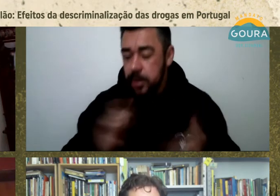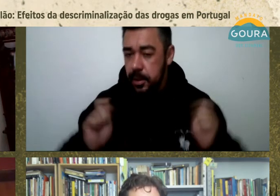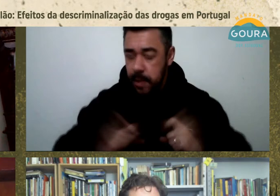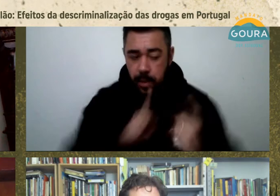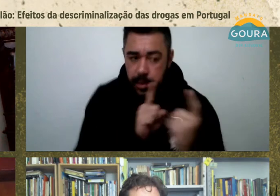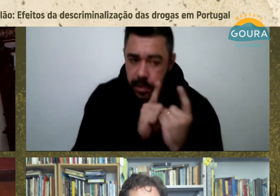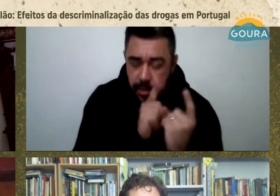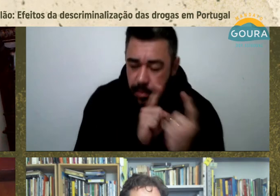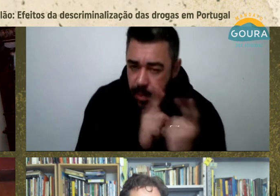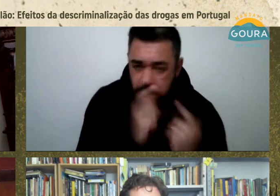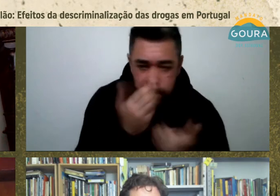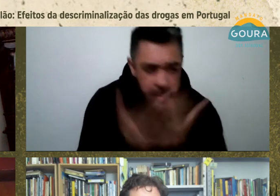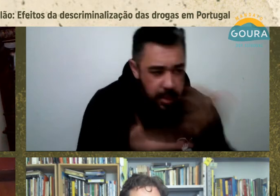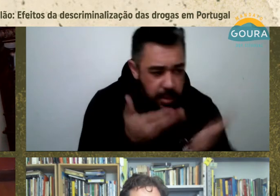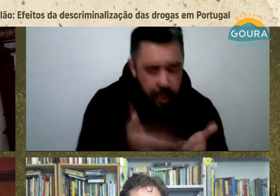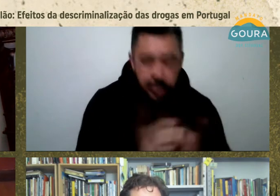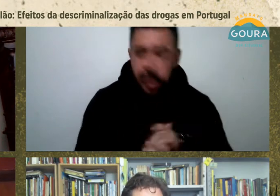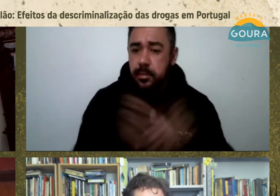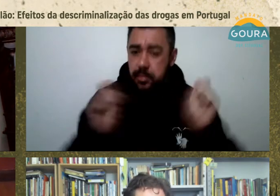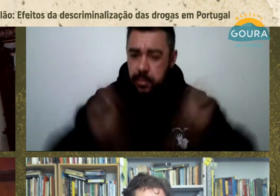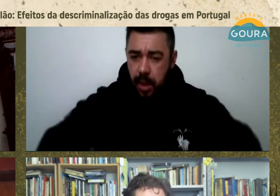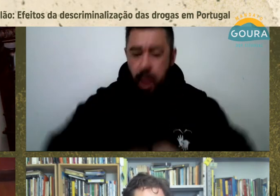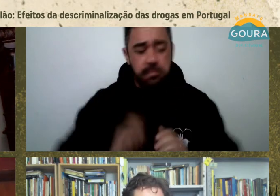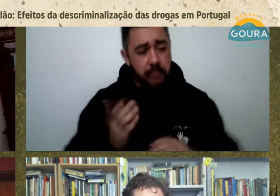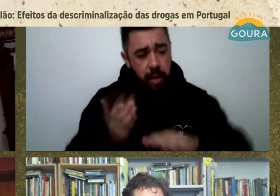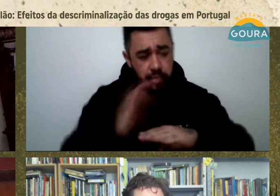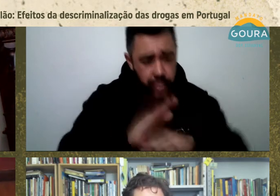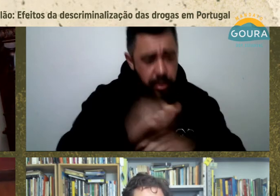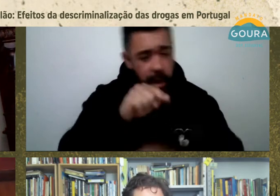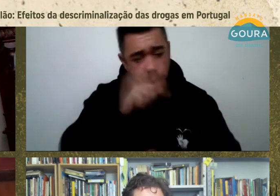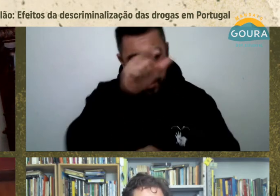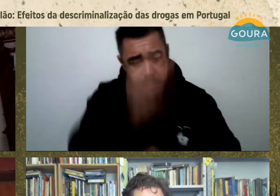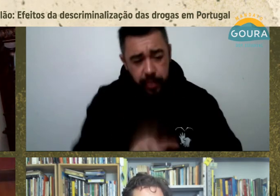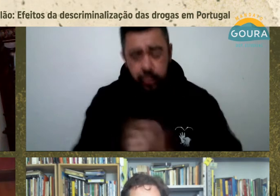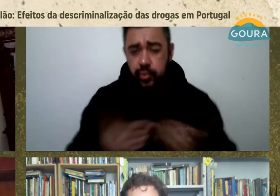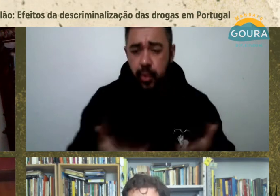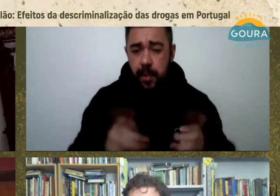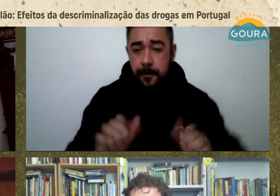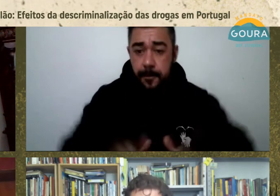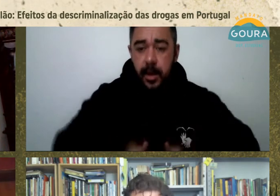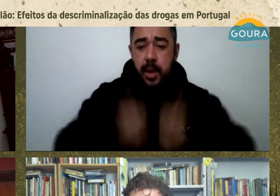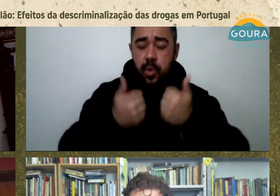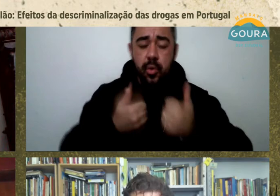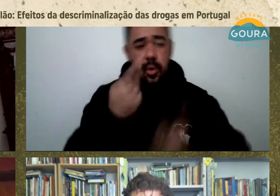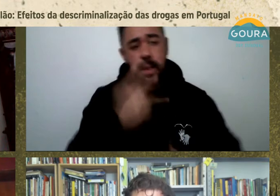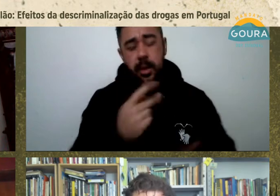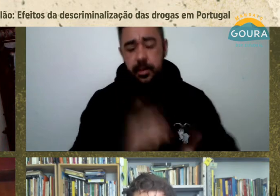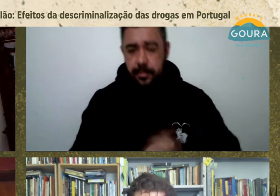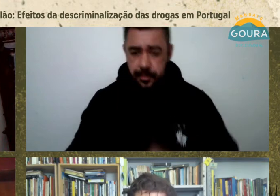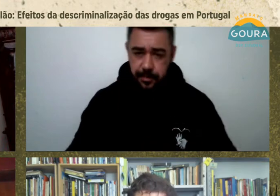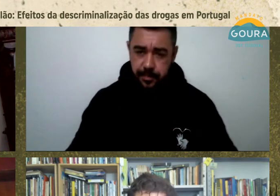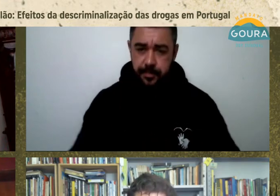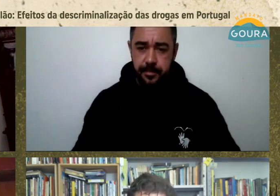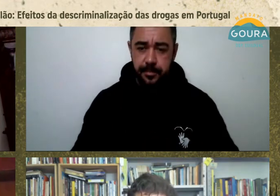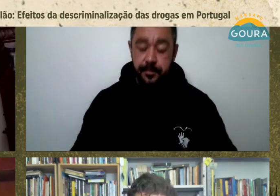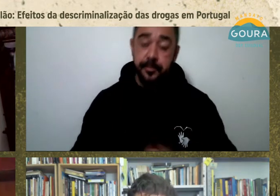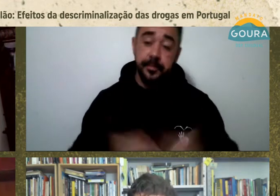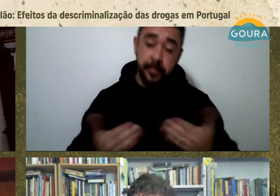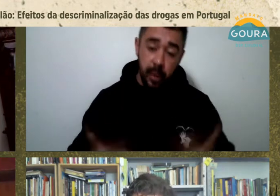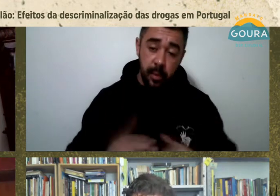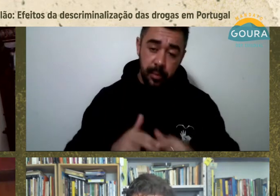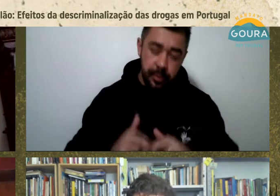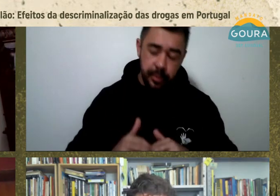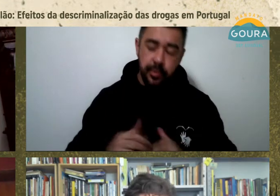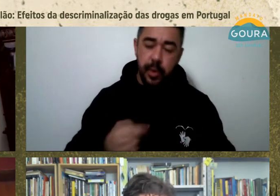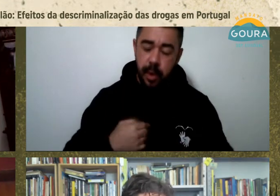que possam suprir ou ajudar aquela pessoa a gerir as suas dificuldades. Portanto, eu insisto